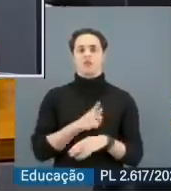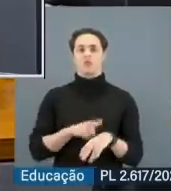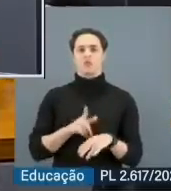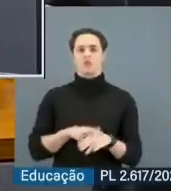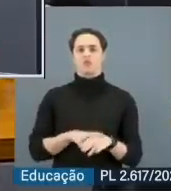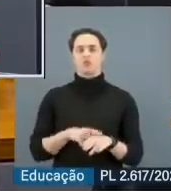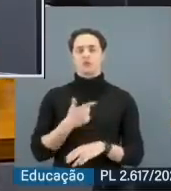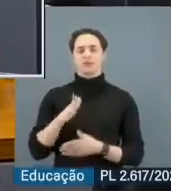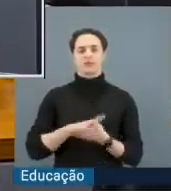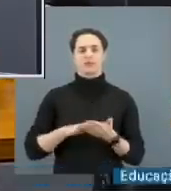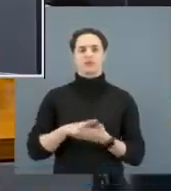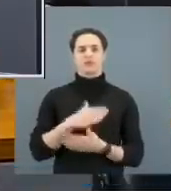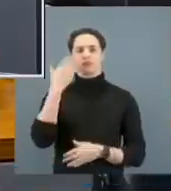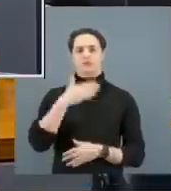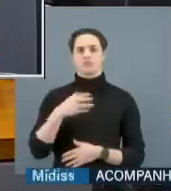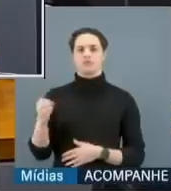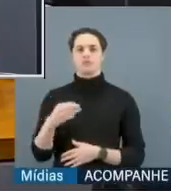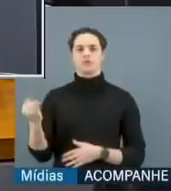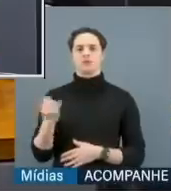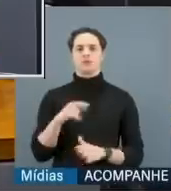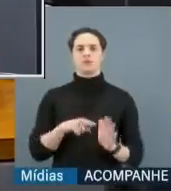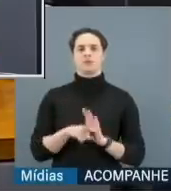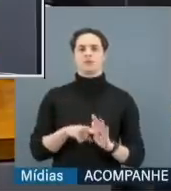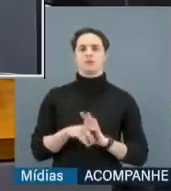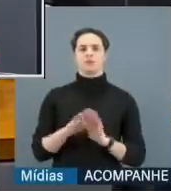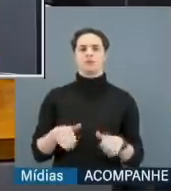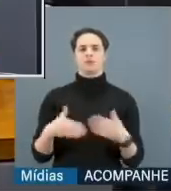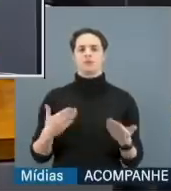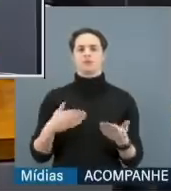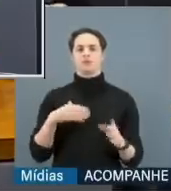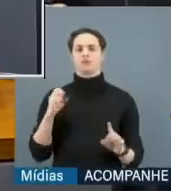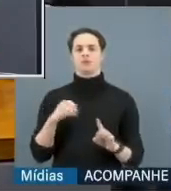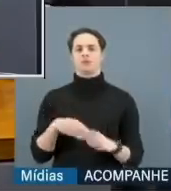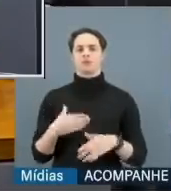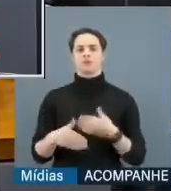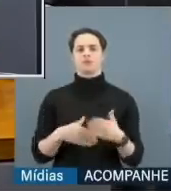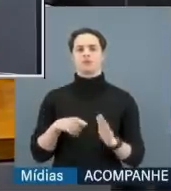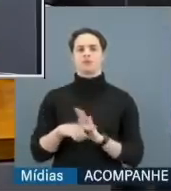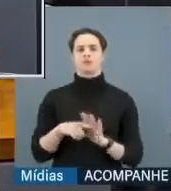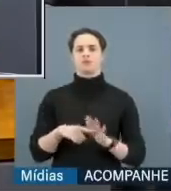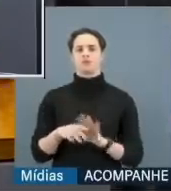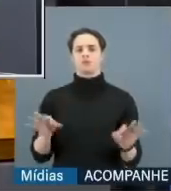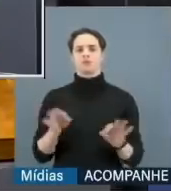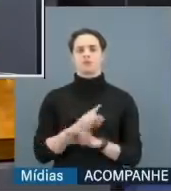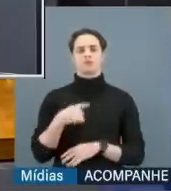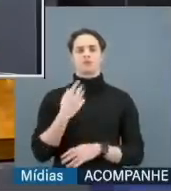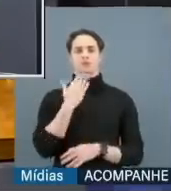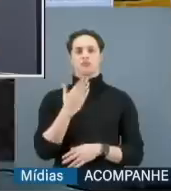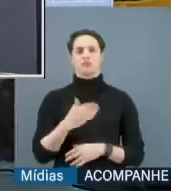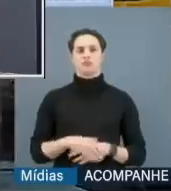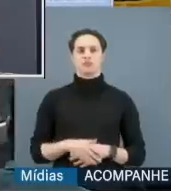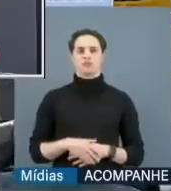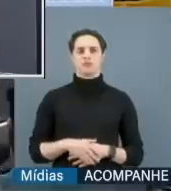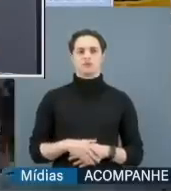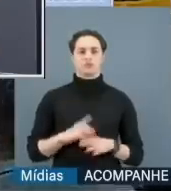Muito boa noite, Daniel, boa noite, Zé Maria, Pavinato, Mota e toda a nossa audiência.